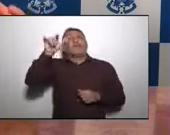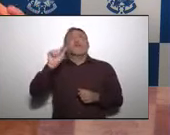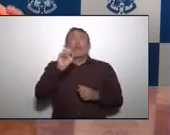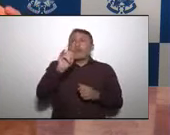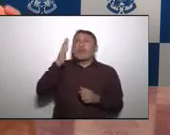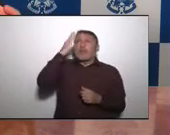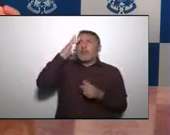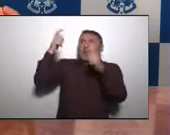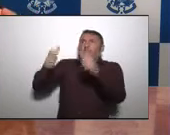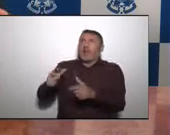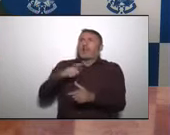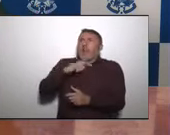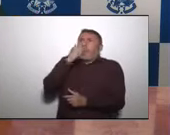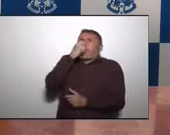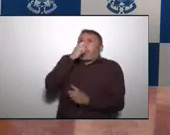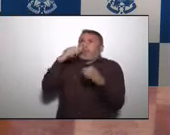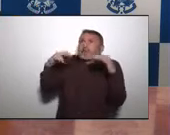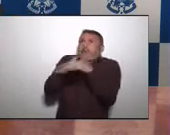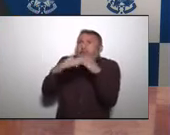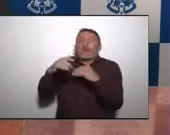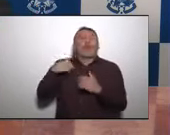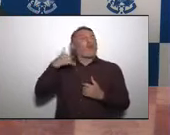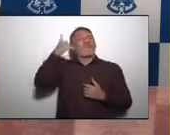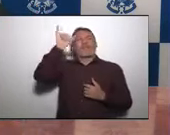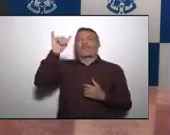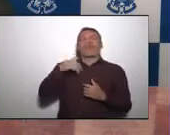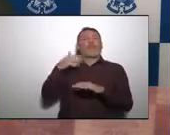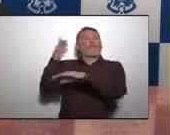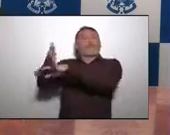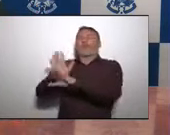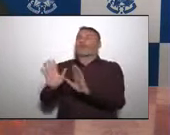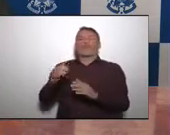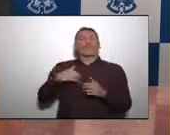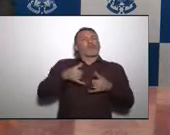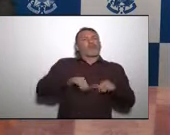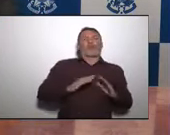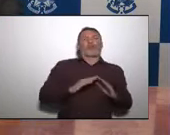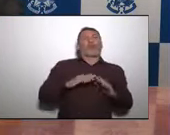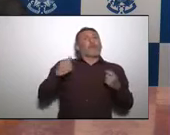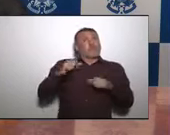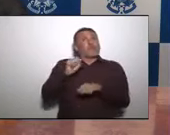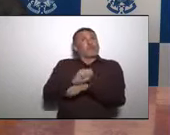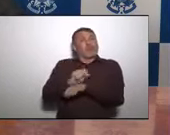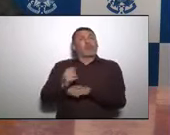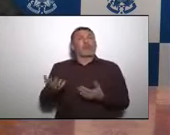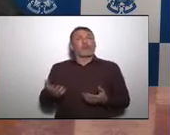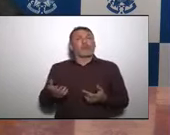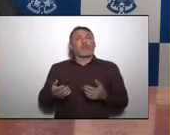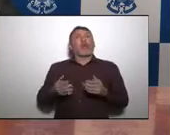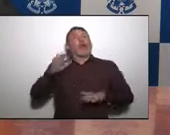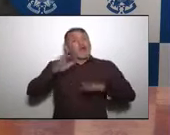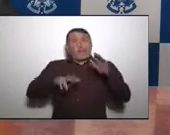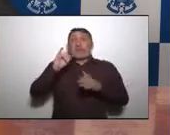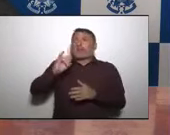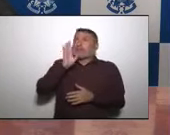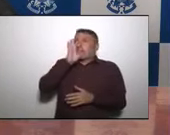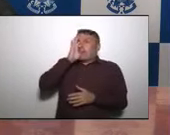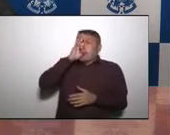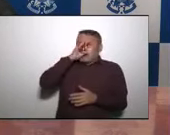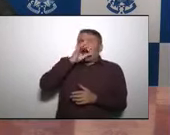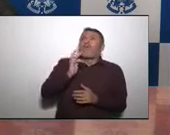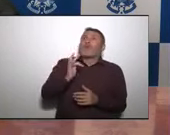aglomeração de pessoas. As pessoas têm que deixar de ir para esses locais. Pode chegar uma hora a gente ter que tomar decisões mais duras, tá certo?